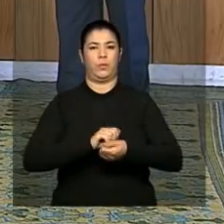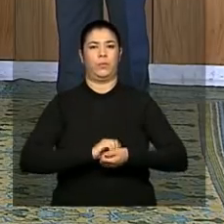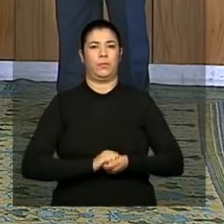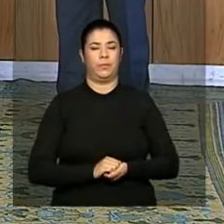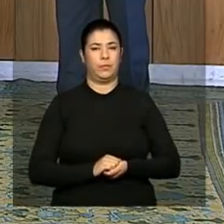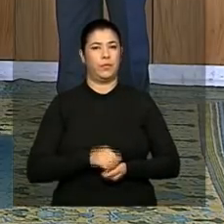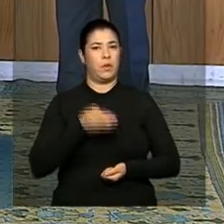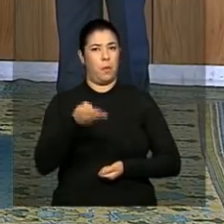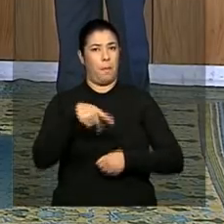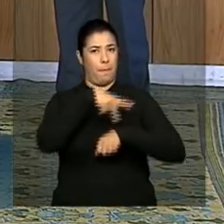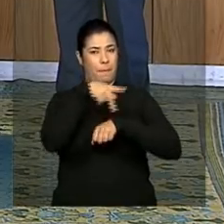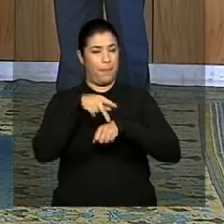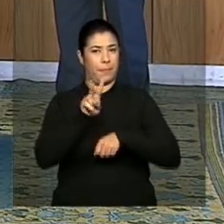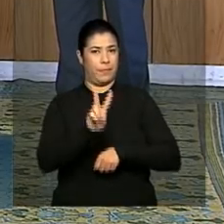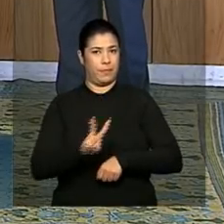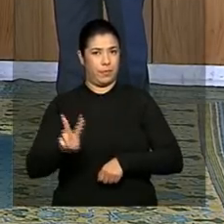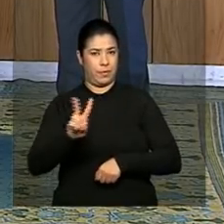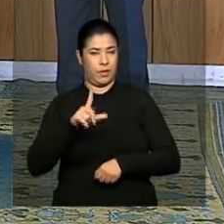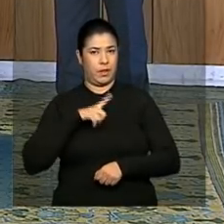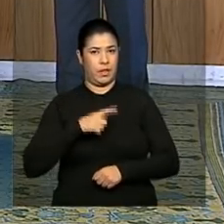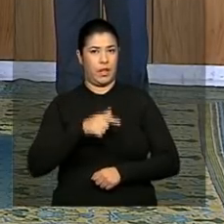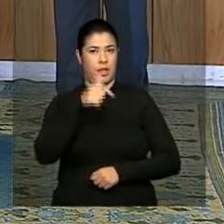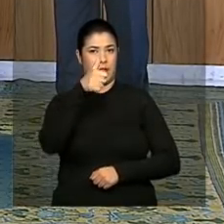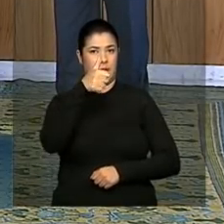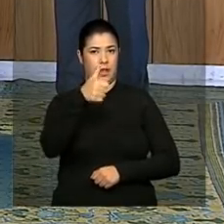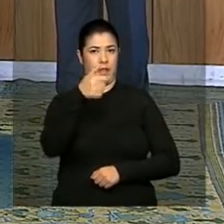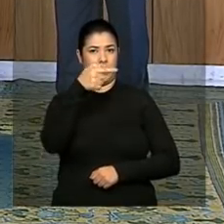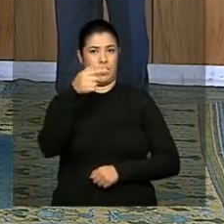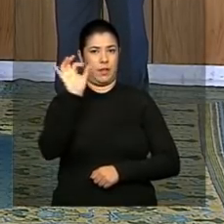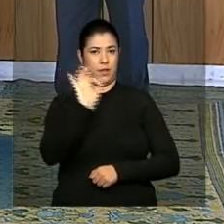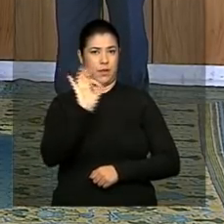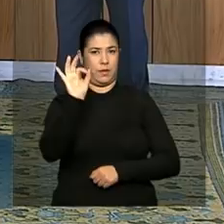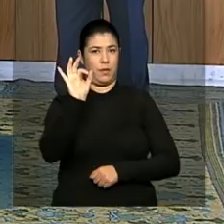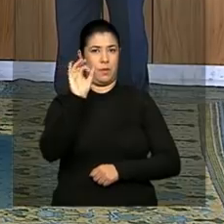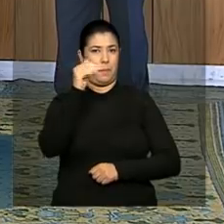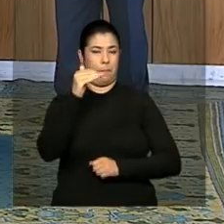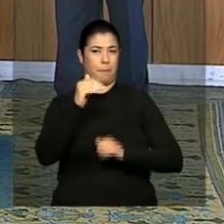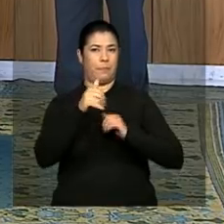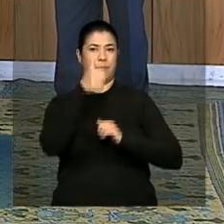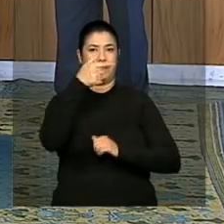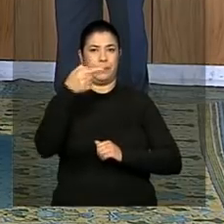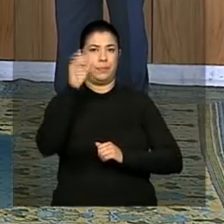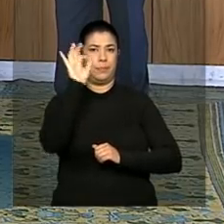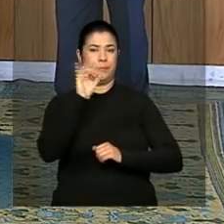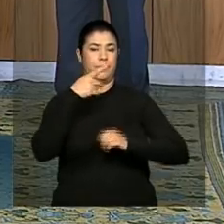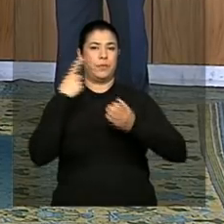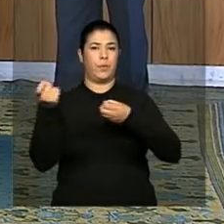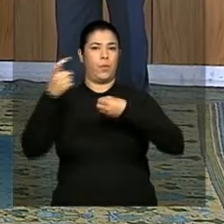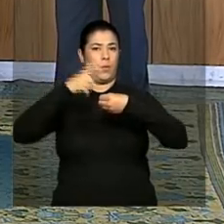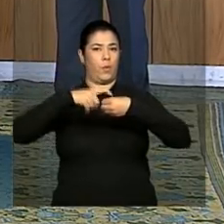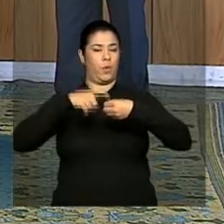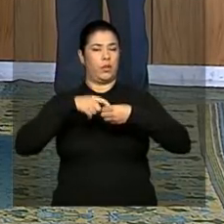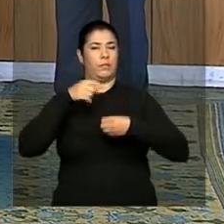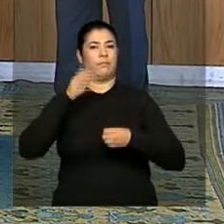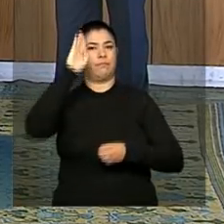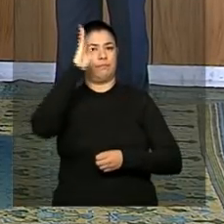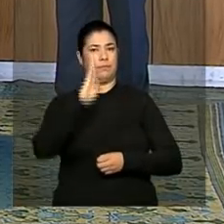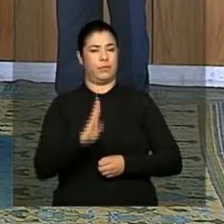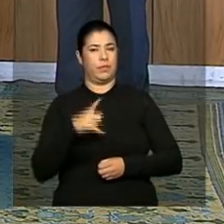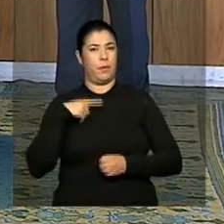A Venezuela foi o 17º principal parceiro comercial brasileiro, com participação